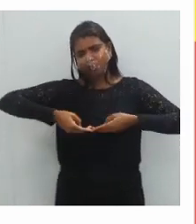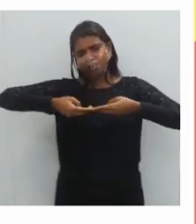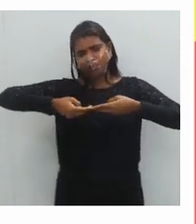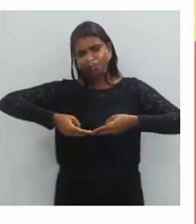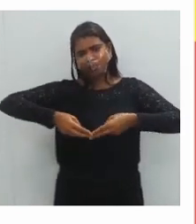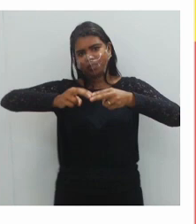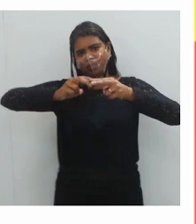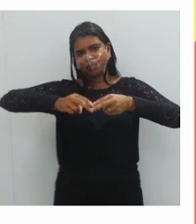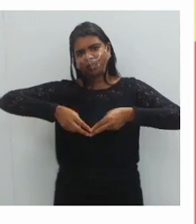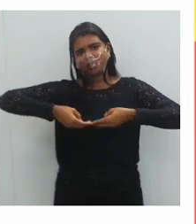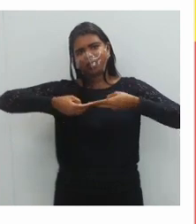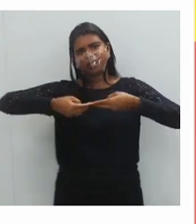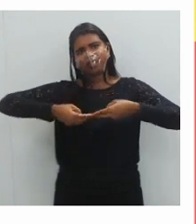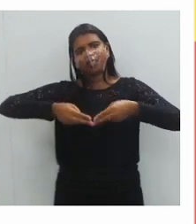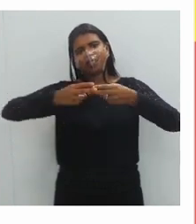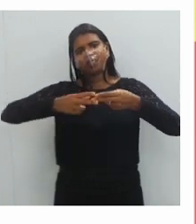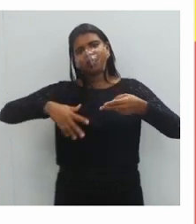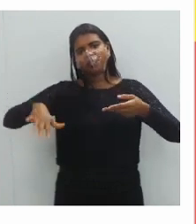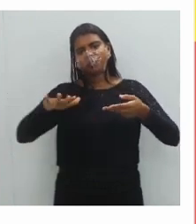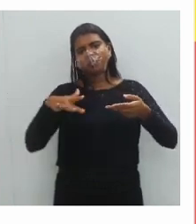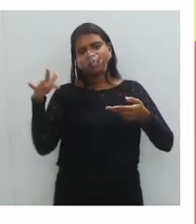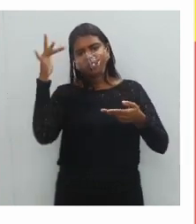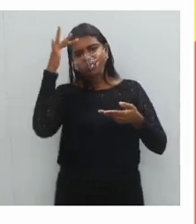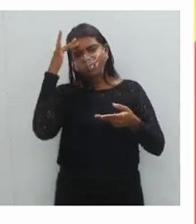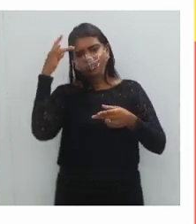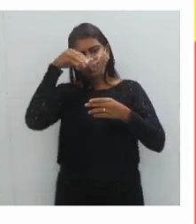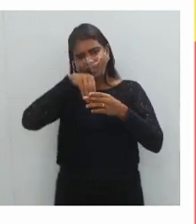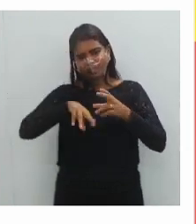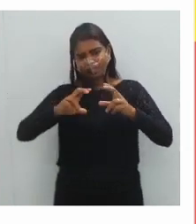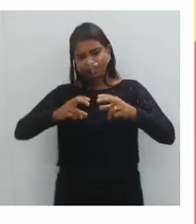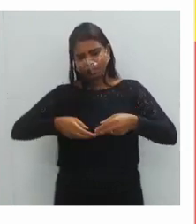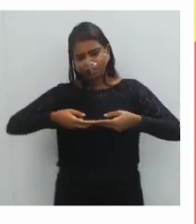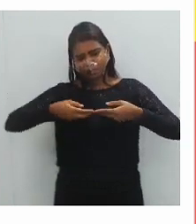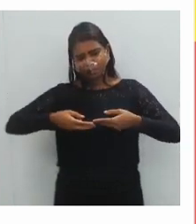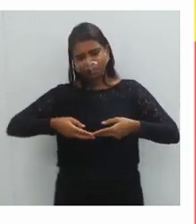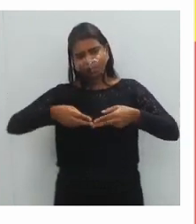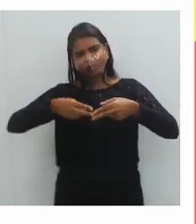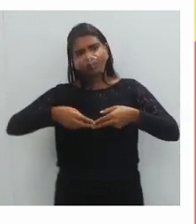Com algumas pessoas dentro, né?